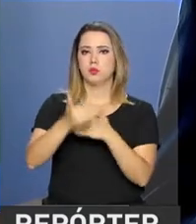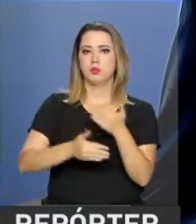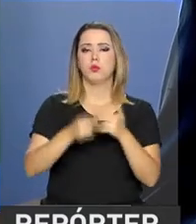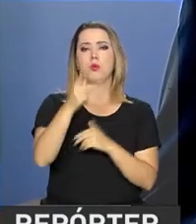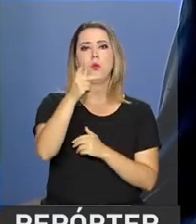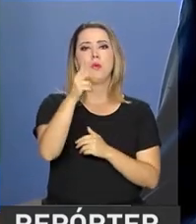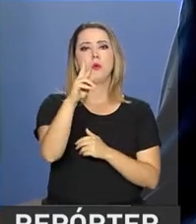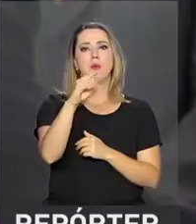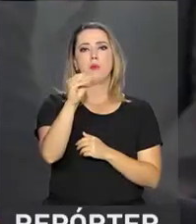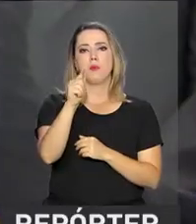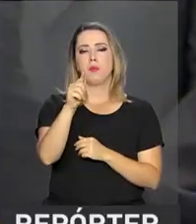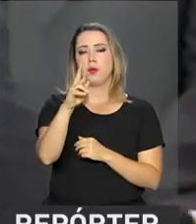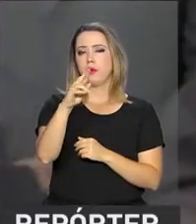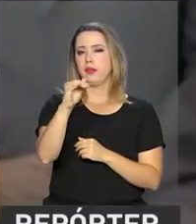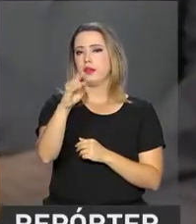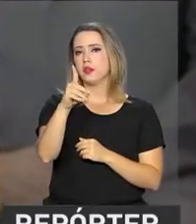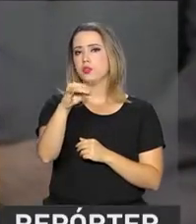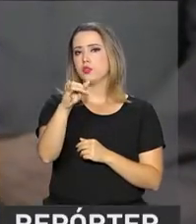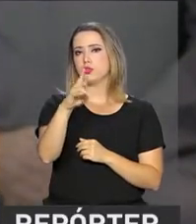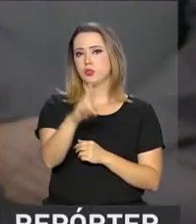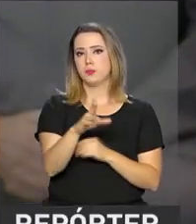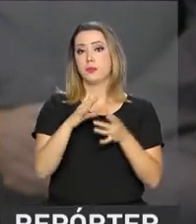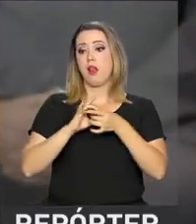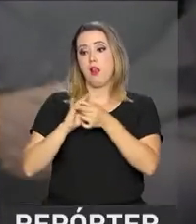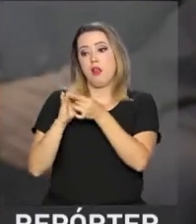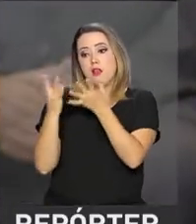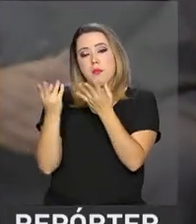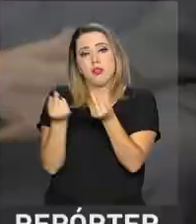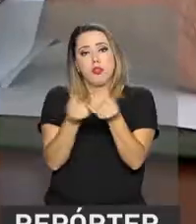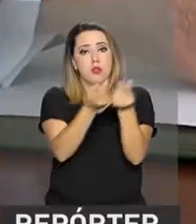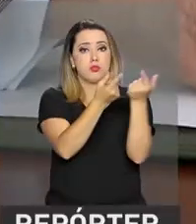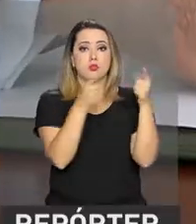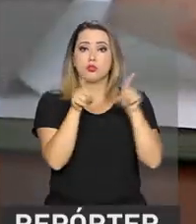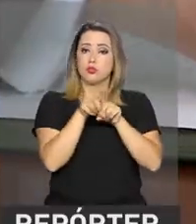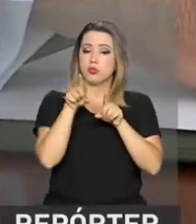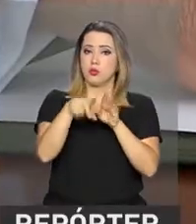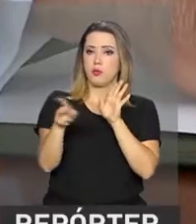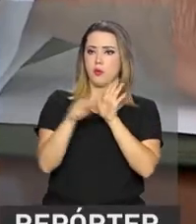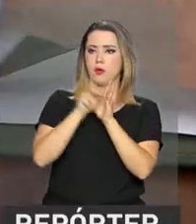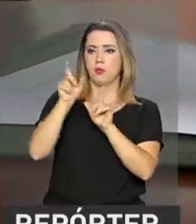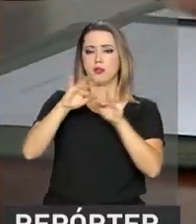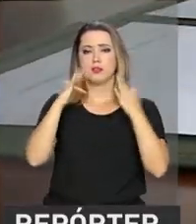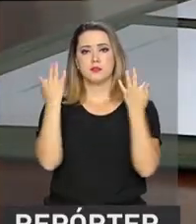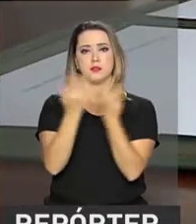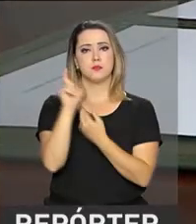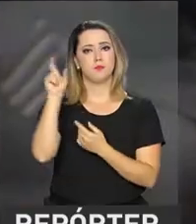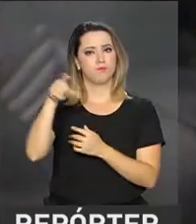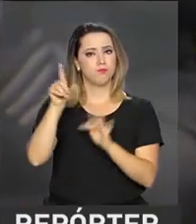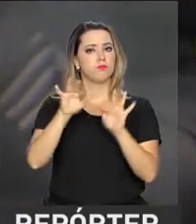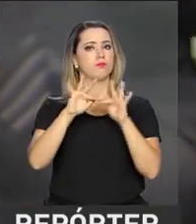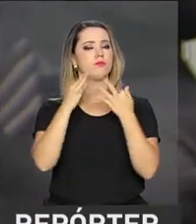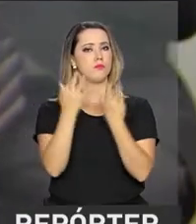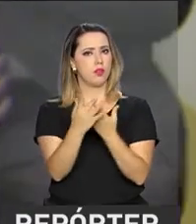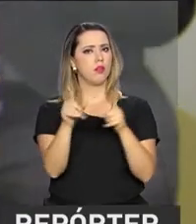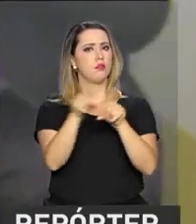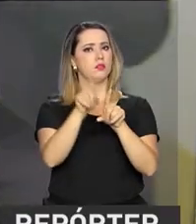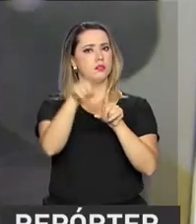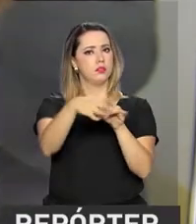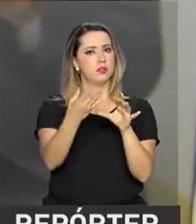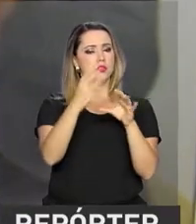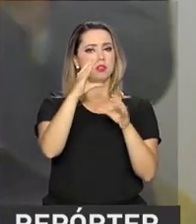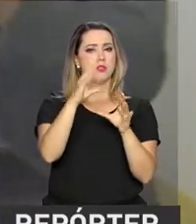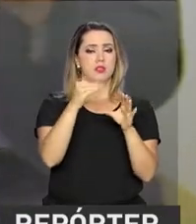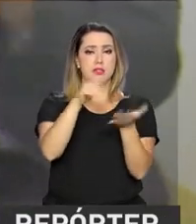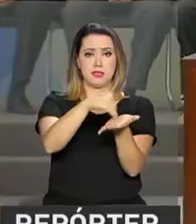pelo governo federal a autonomia financeira dos beneficiários do bolsa família e das pessoas inscritas no cadastro único de programas